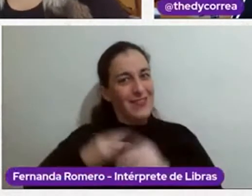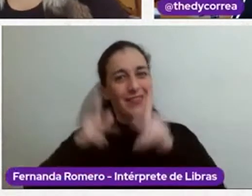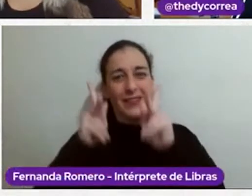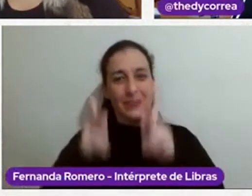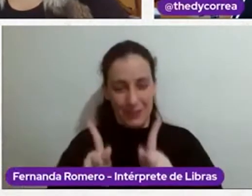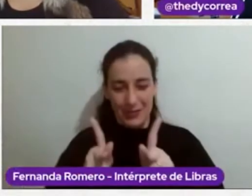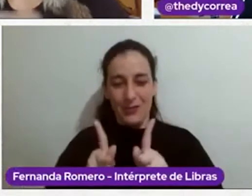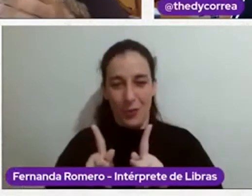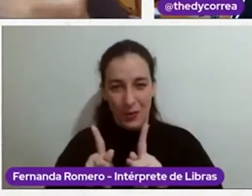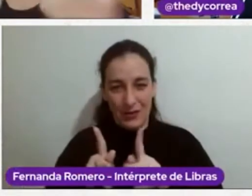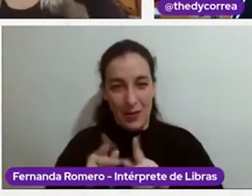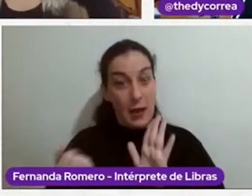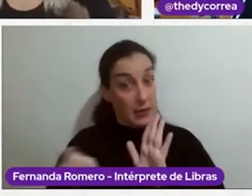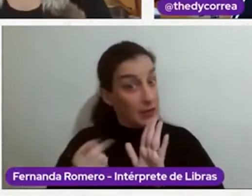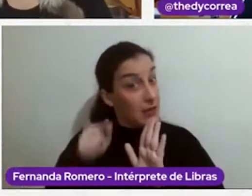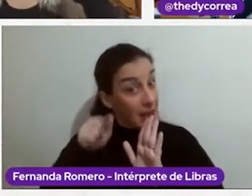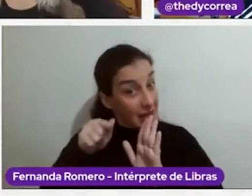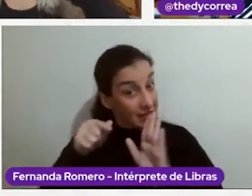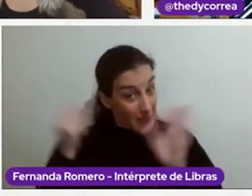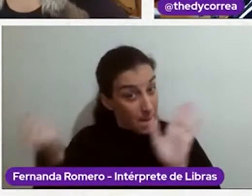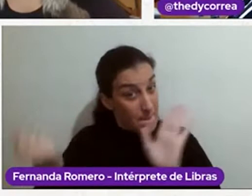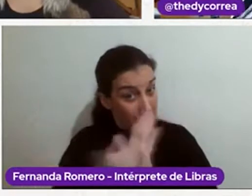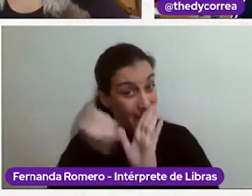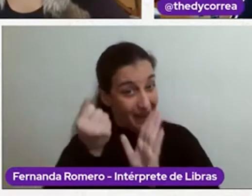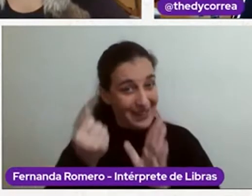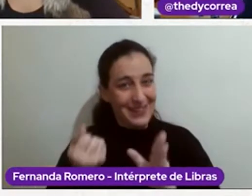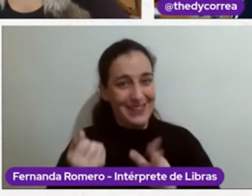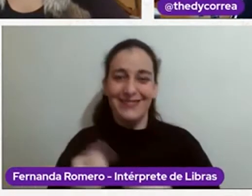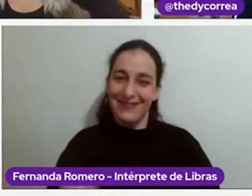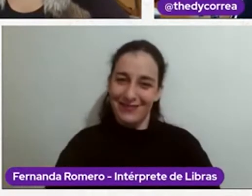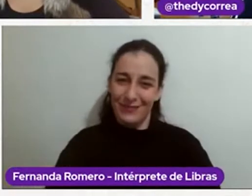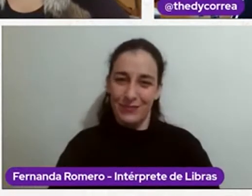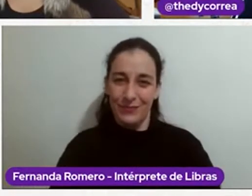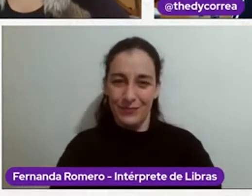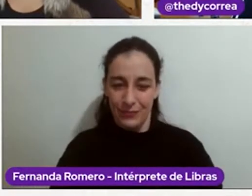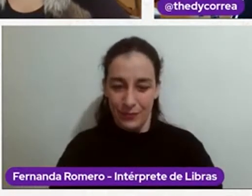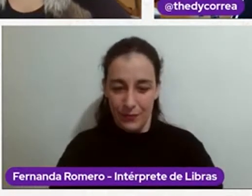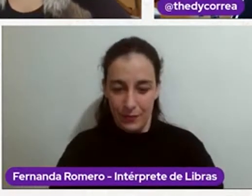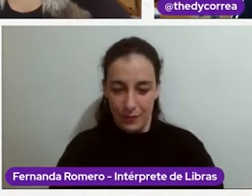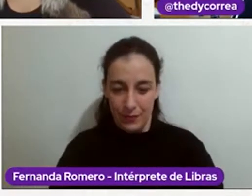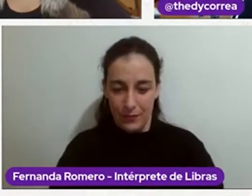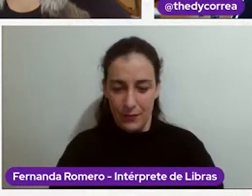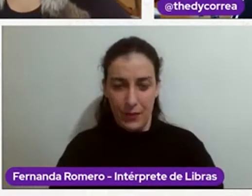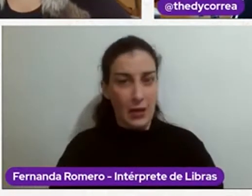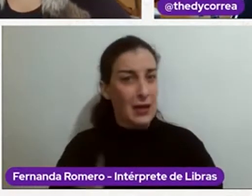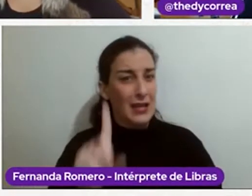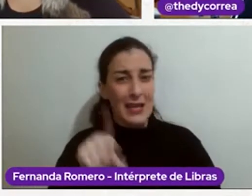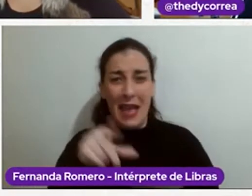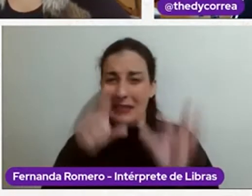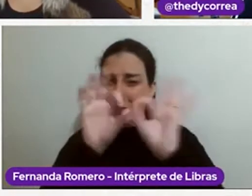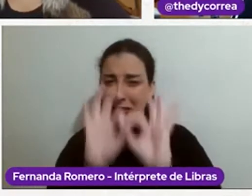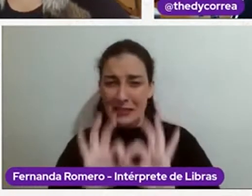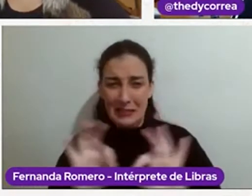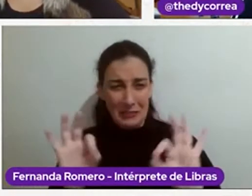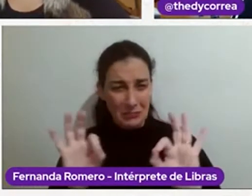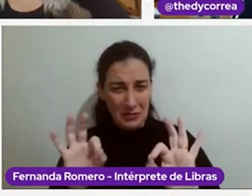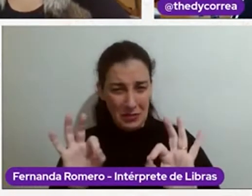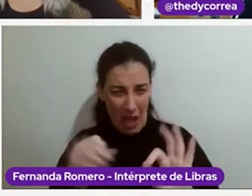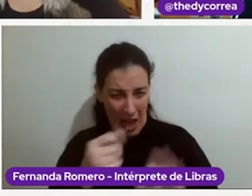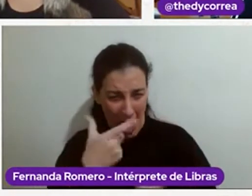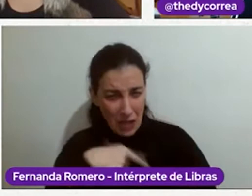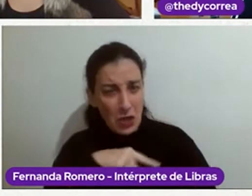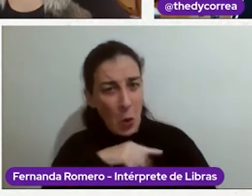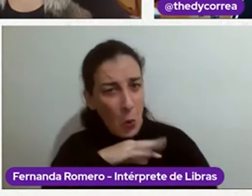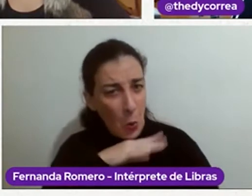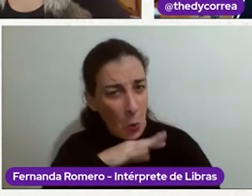marca, né? O verdadeiro sucesso, eu acho que está nisso, Tedi. E não custa nada. Será que é tão ruim assim